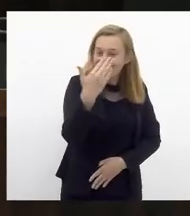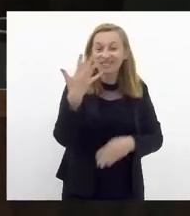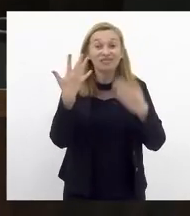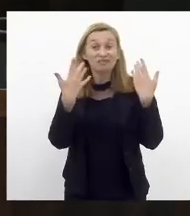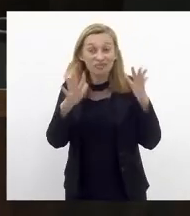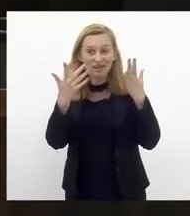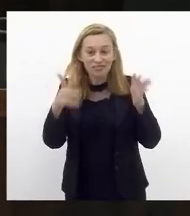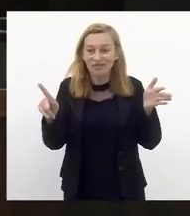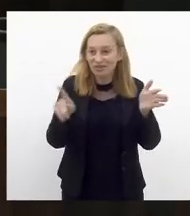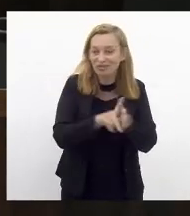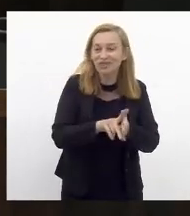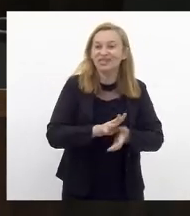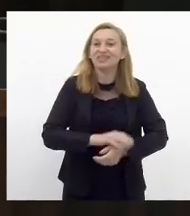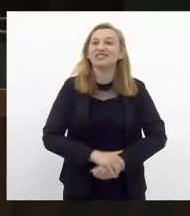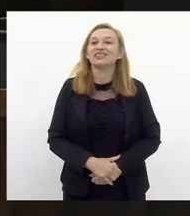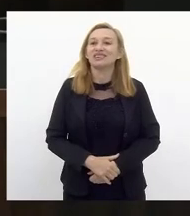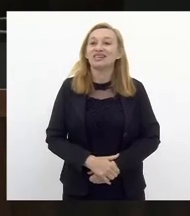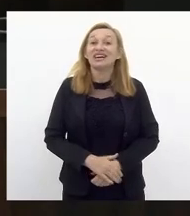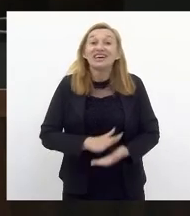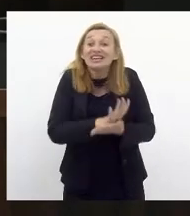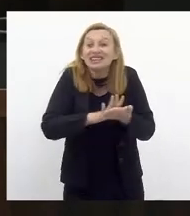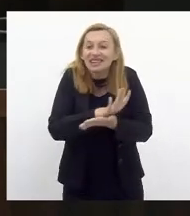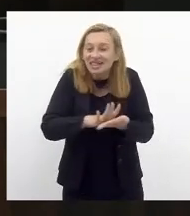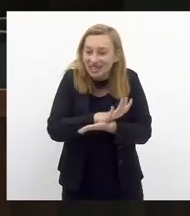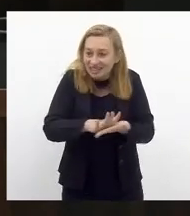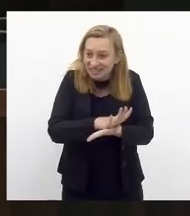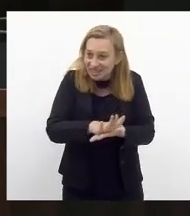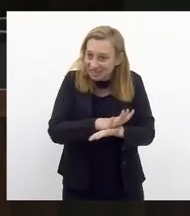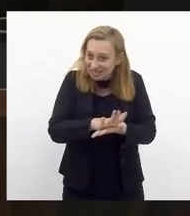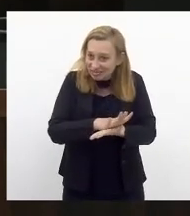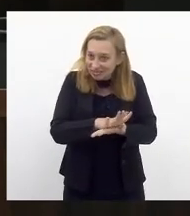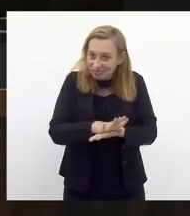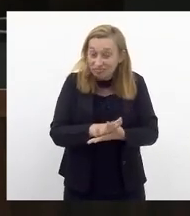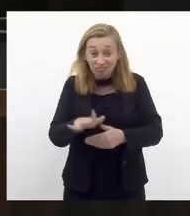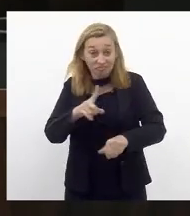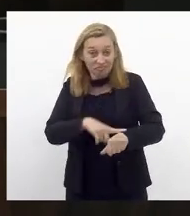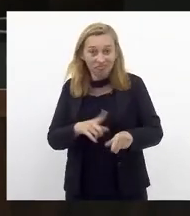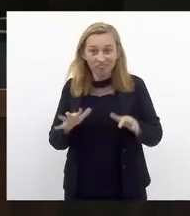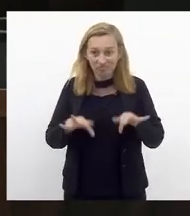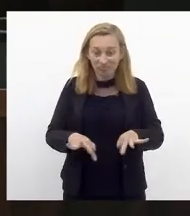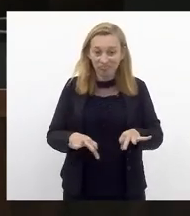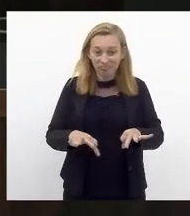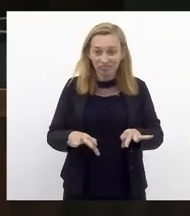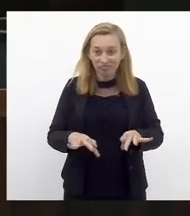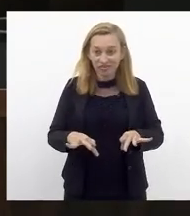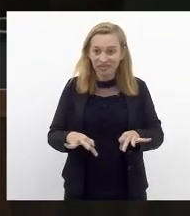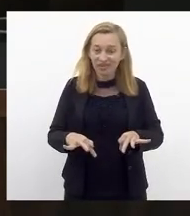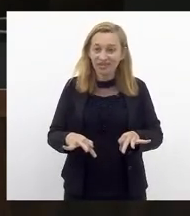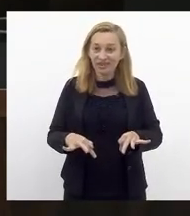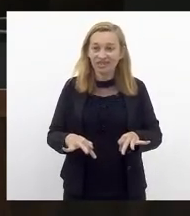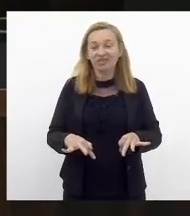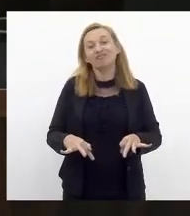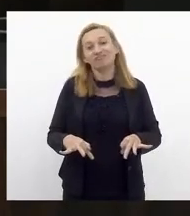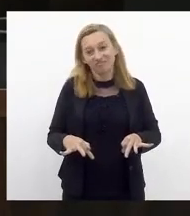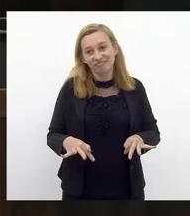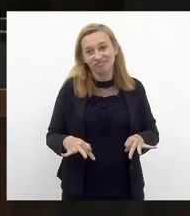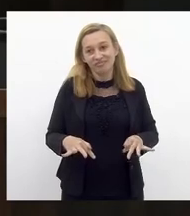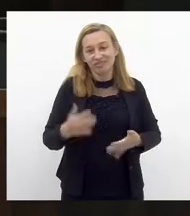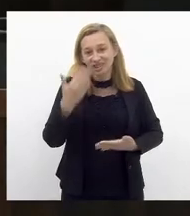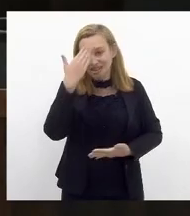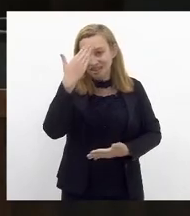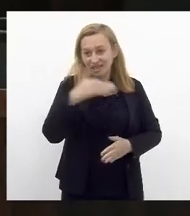pelo projeto. Nada mais havendo a tratar no expediente final, declaro encerrada a presente sessão,